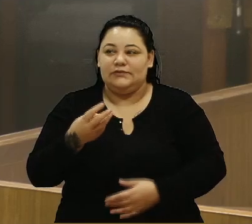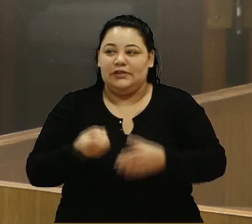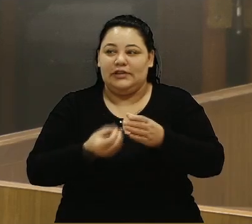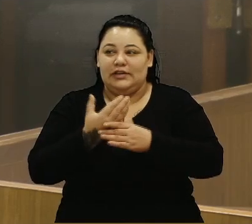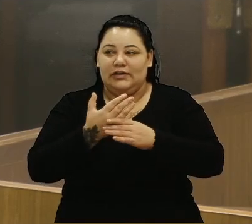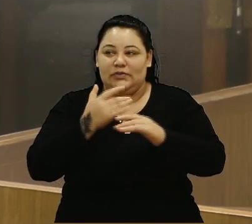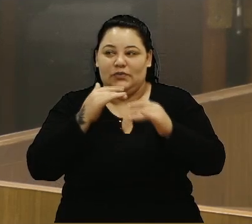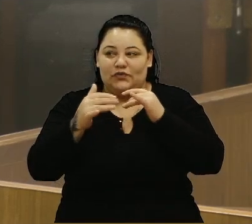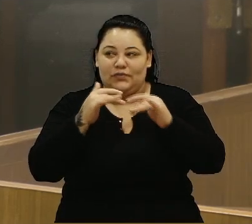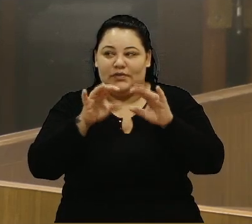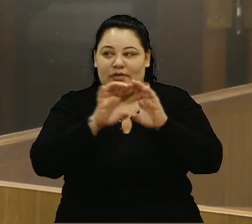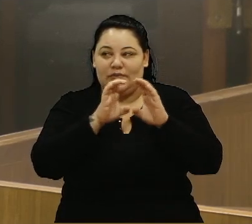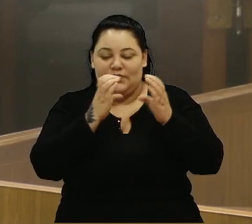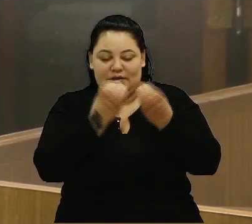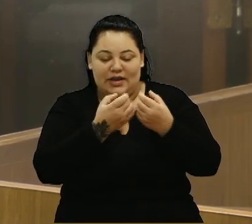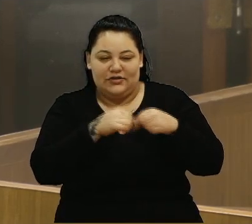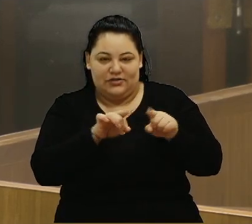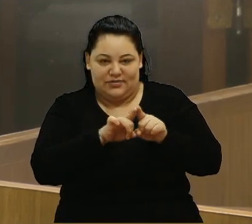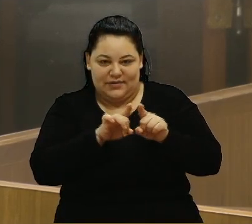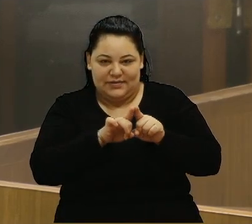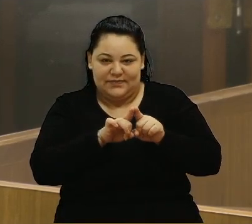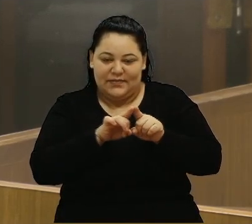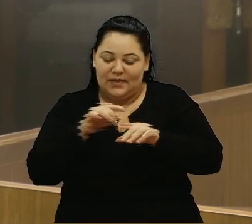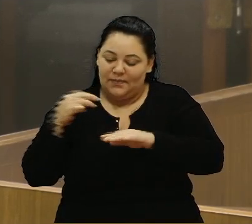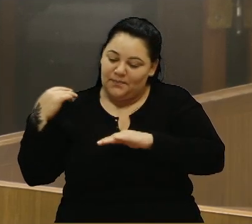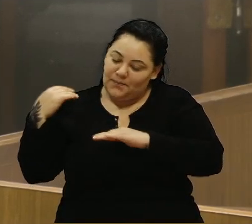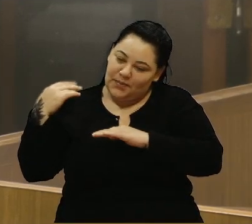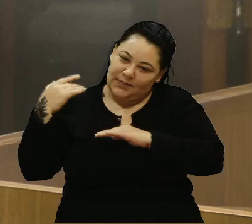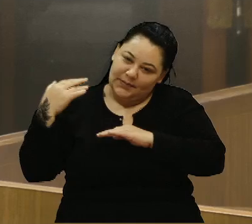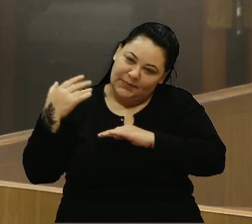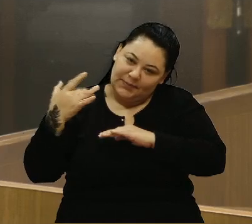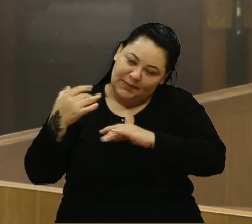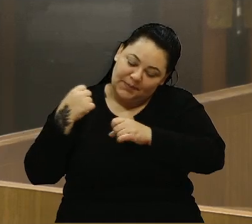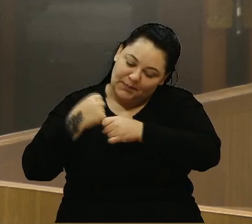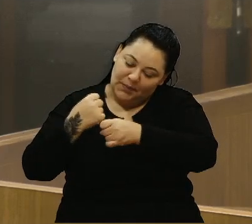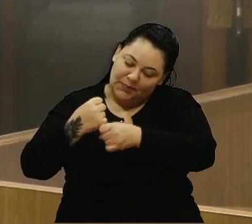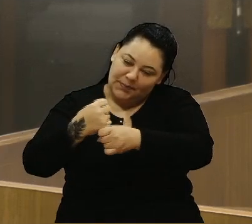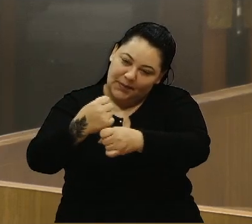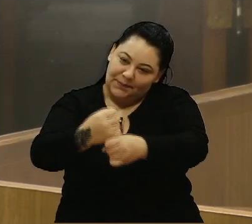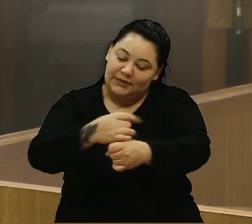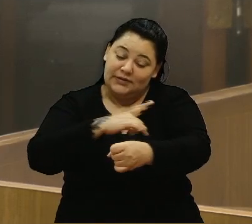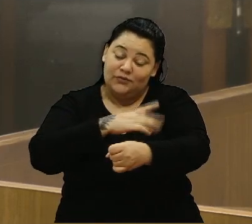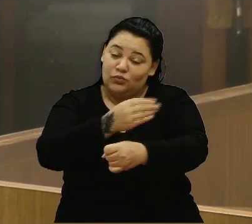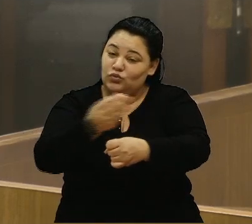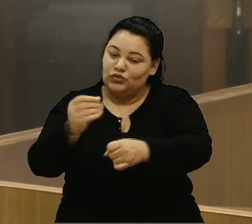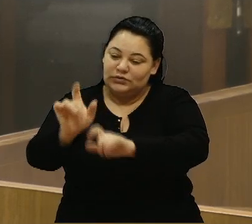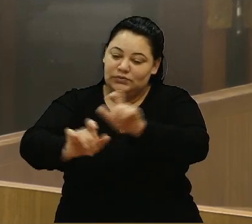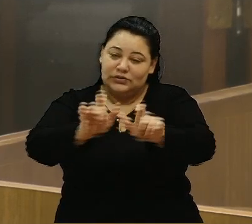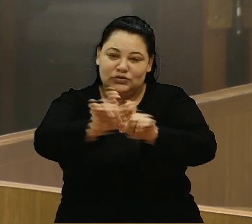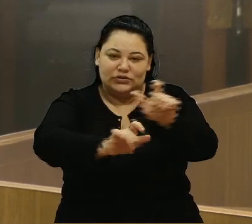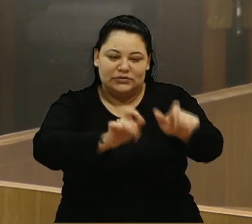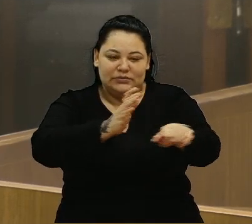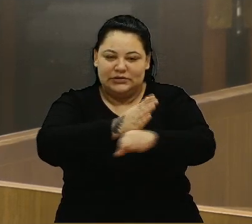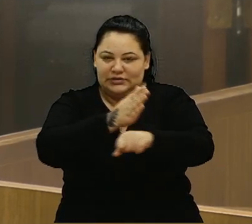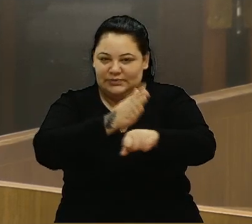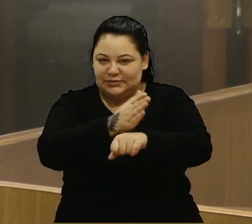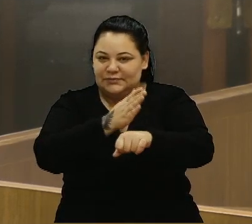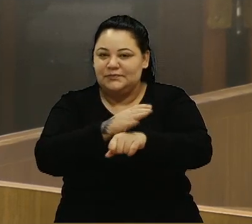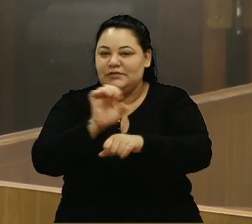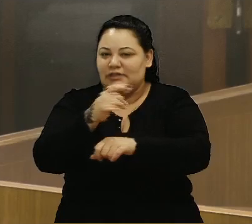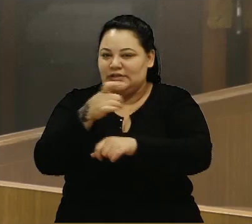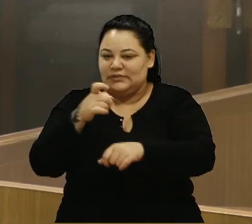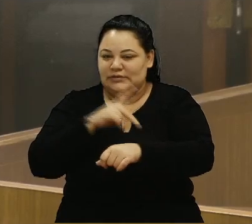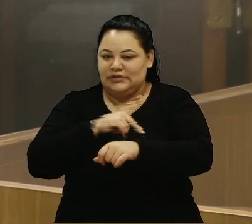comunitário. Com o passar desses anos, tivemos muitos atores importantes, que foram nossos